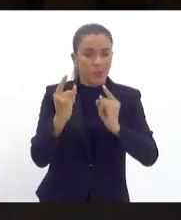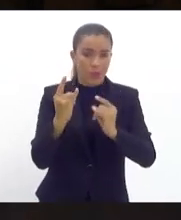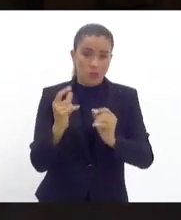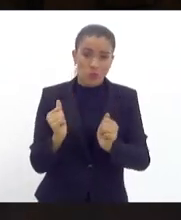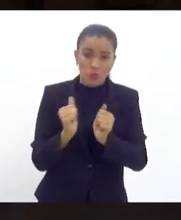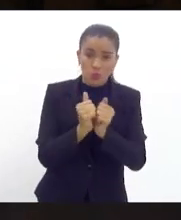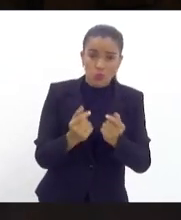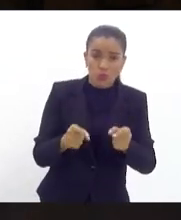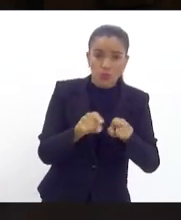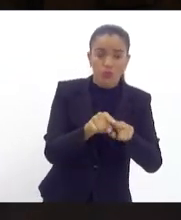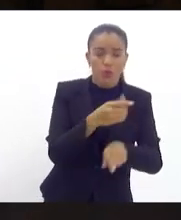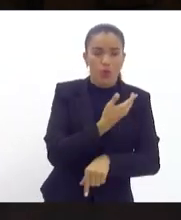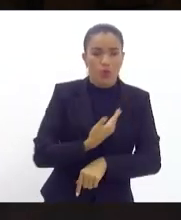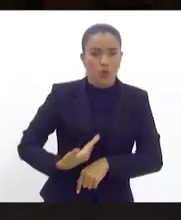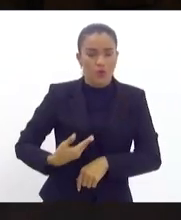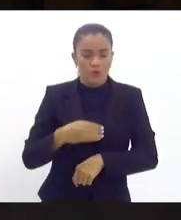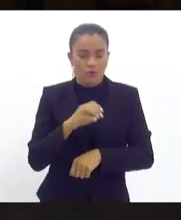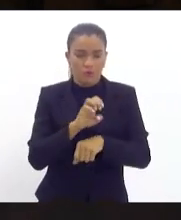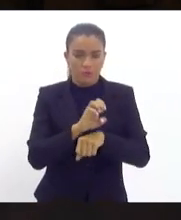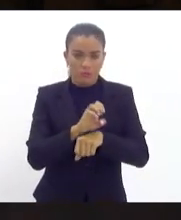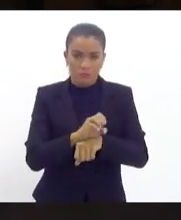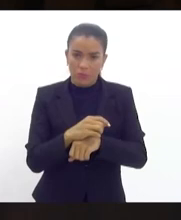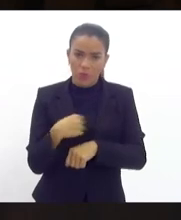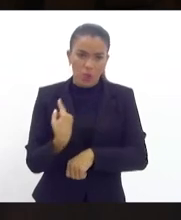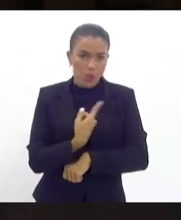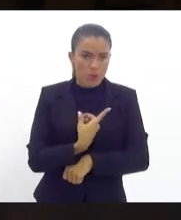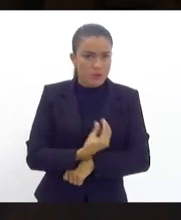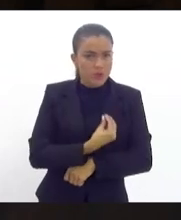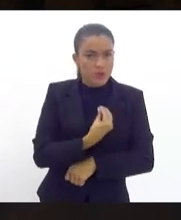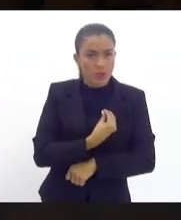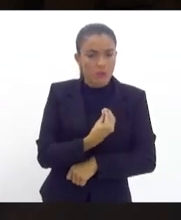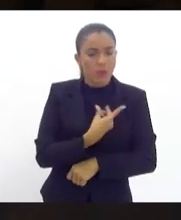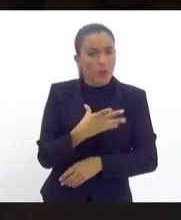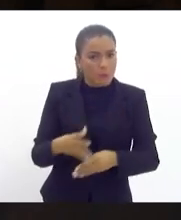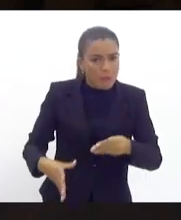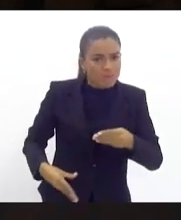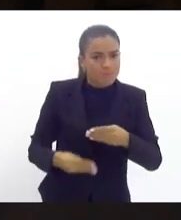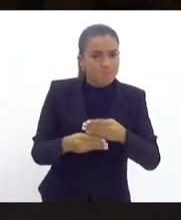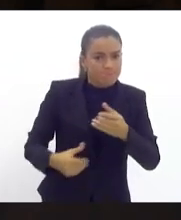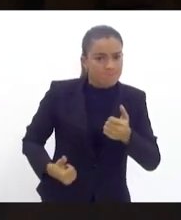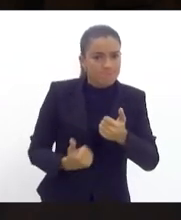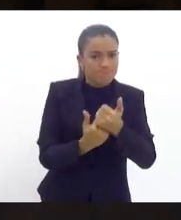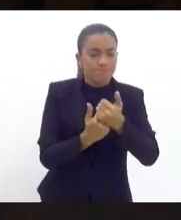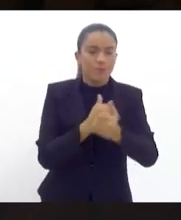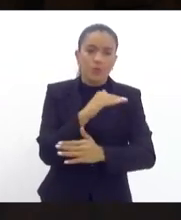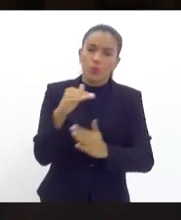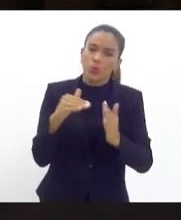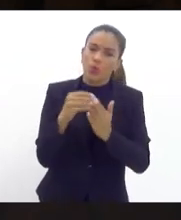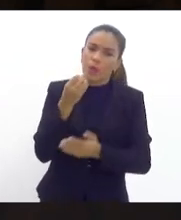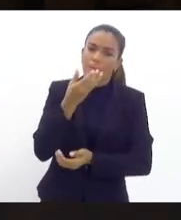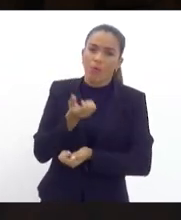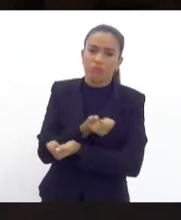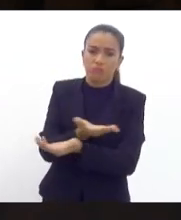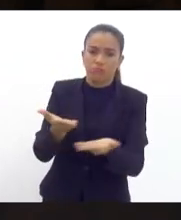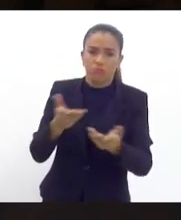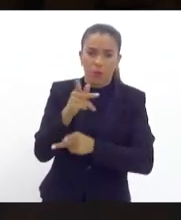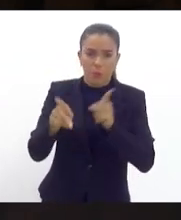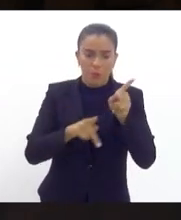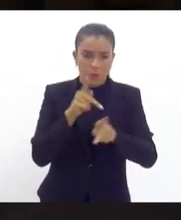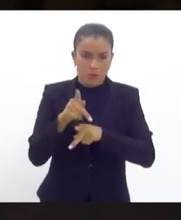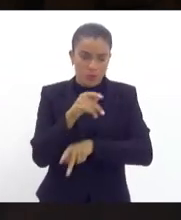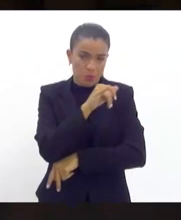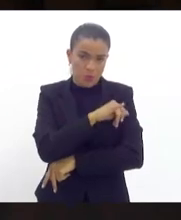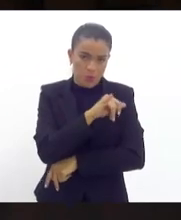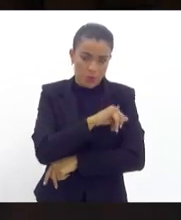governo do estado né E aí a gente tá aqui para para somar né tudo que for bom para o cidadão do Estado do Rio de Janeiro